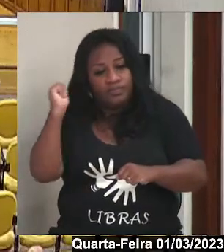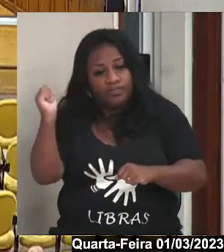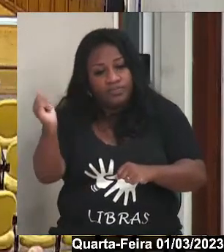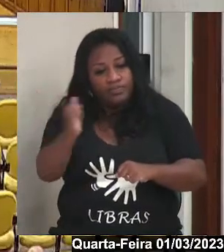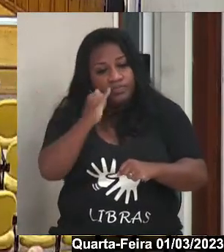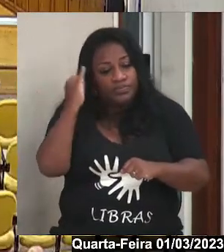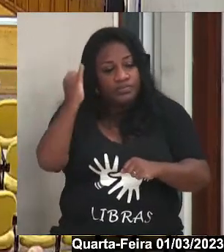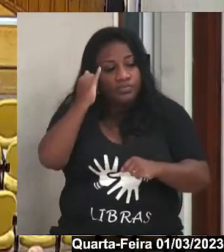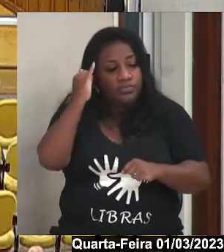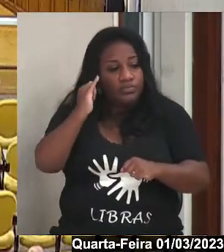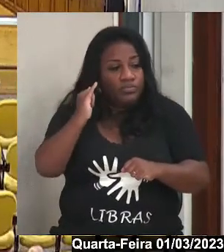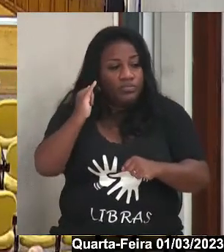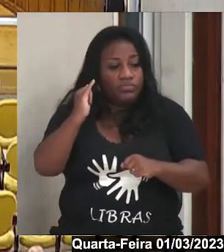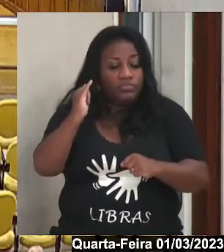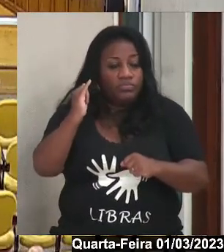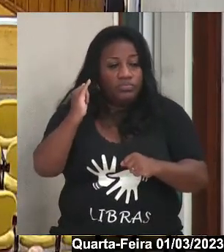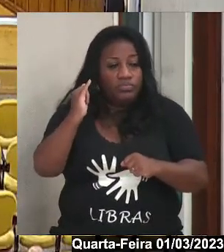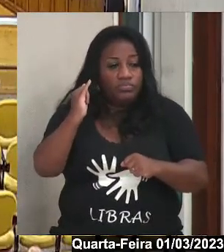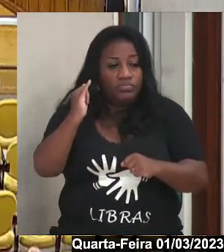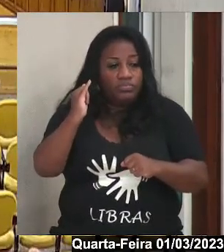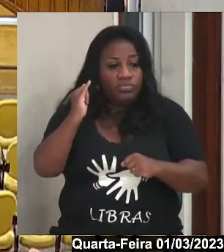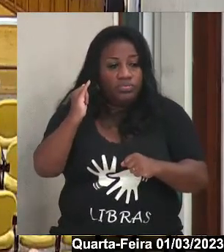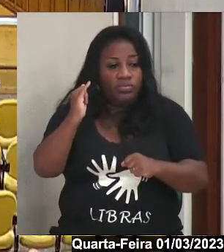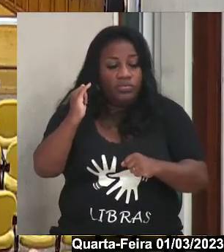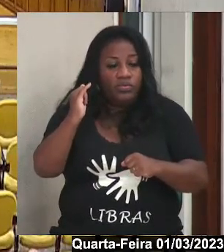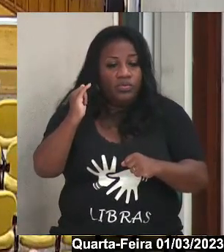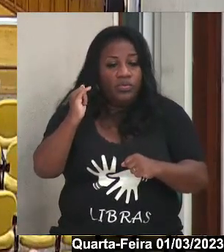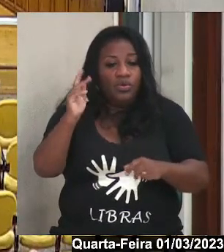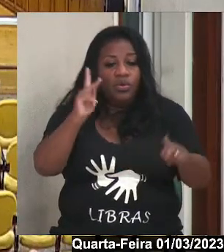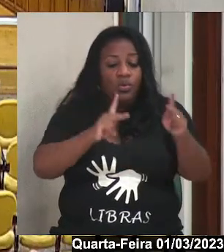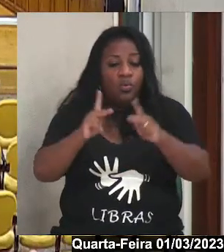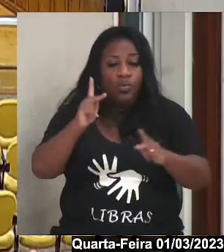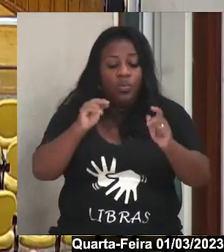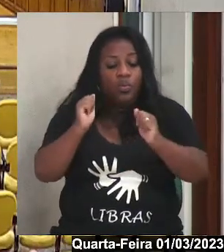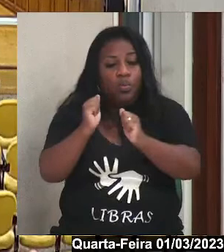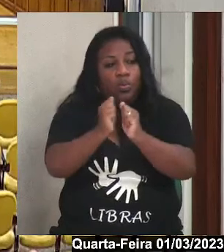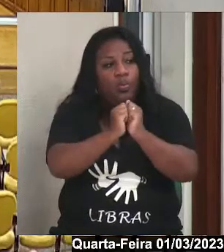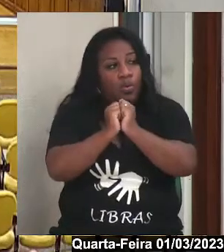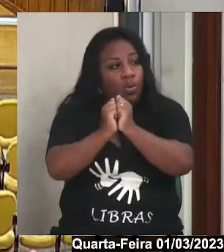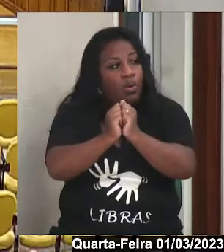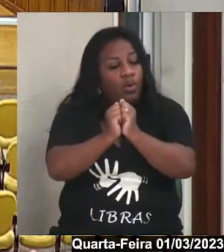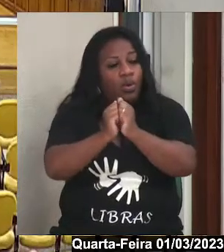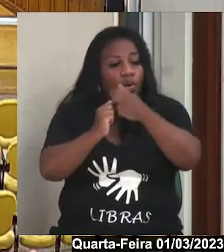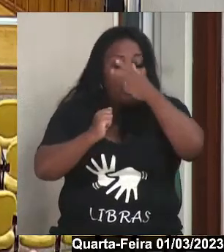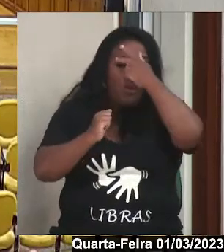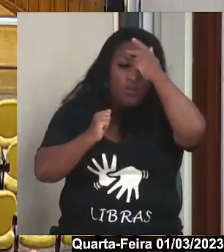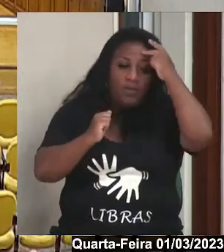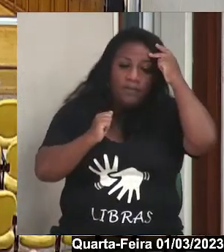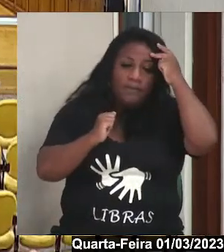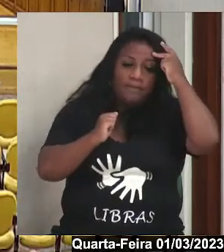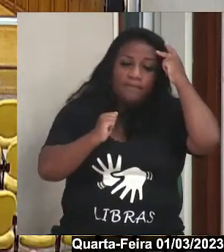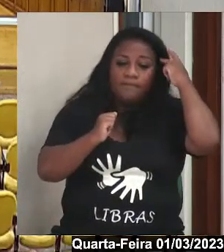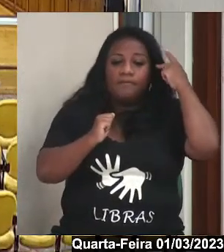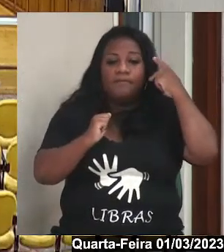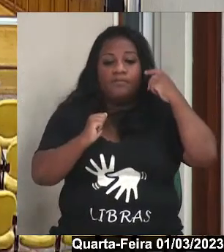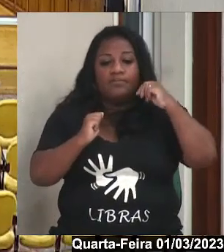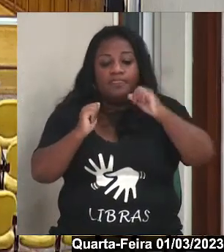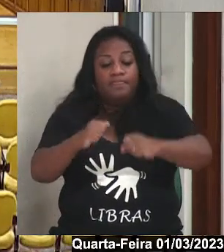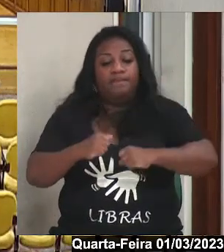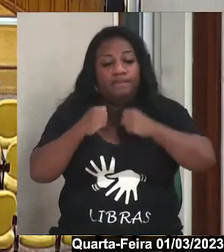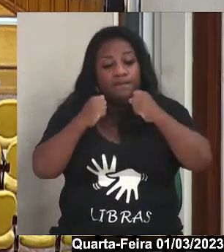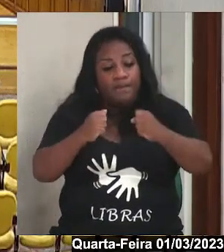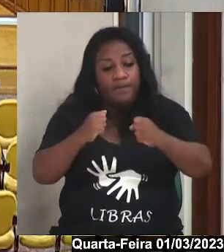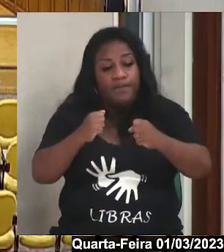essas plenárias, aproxima ainda mais o povo dos vereadores e aproxima ainda mais o povo do